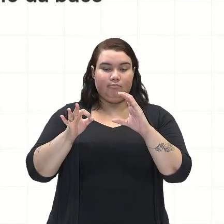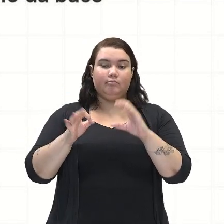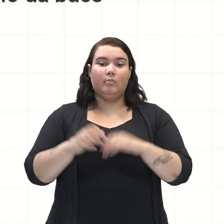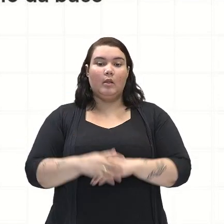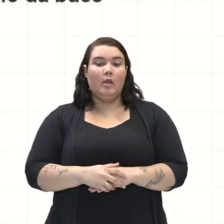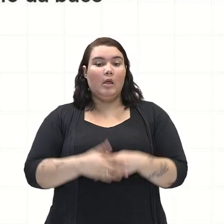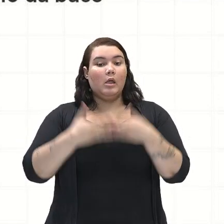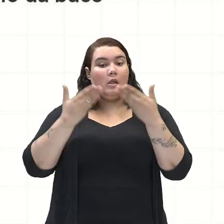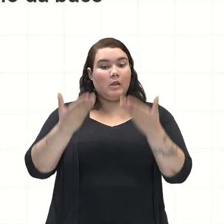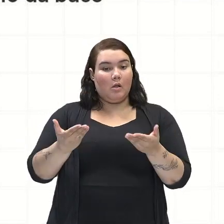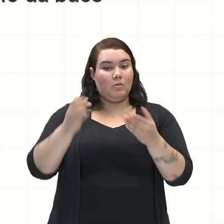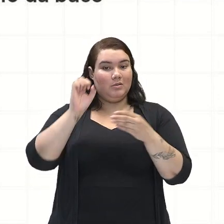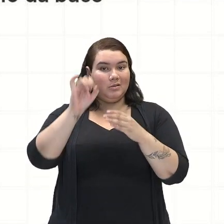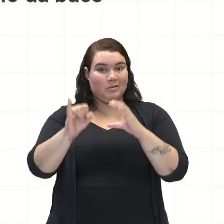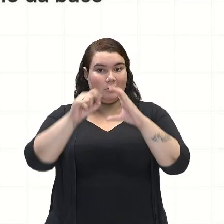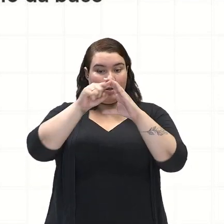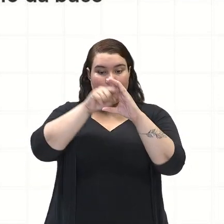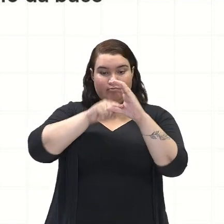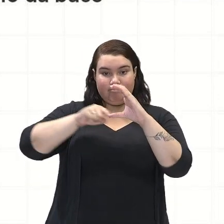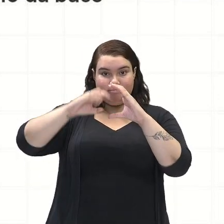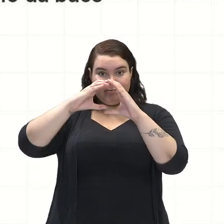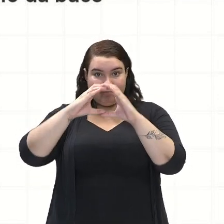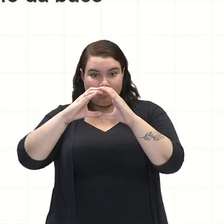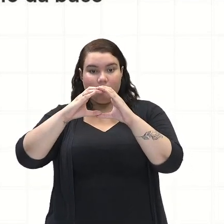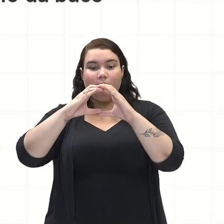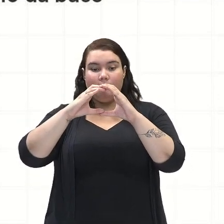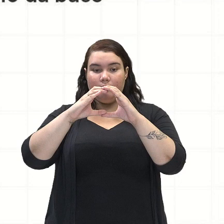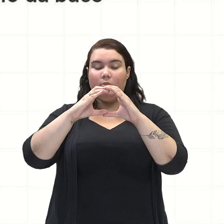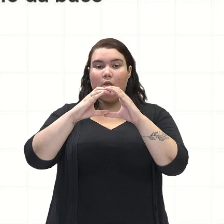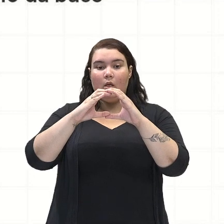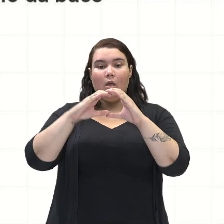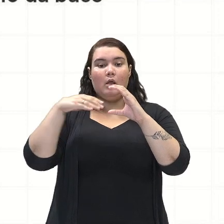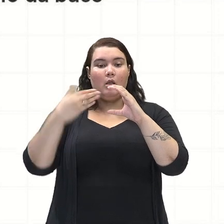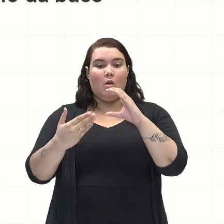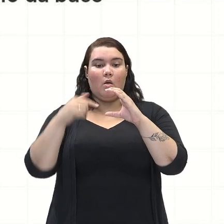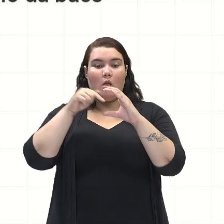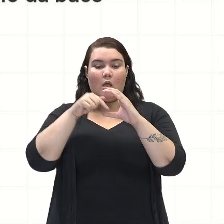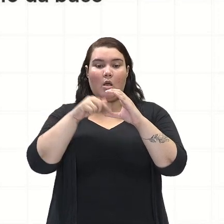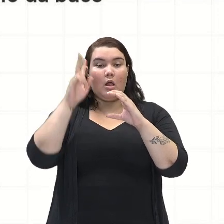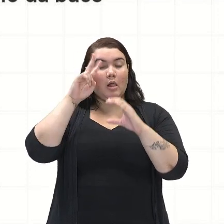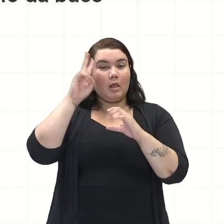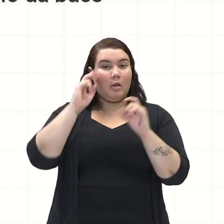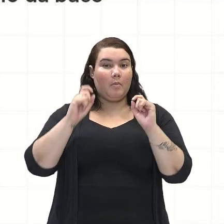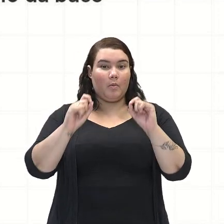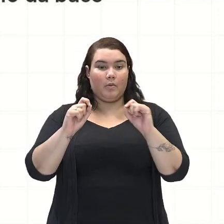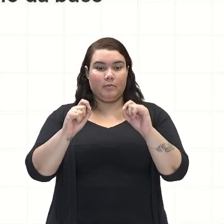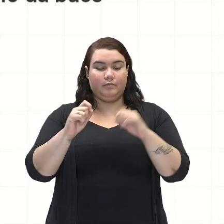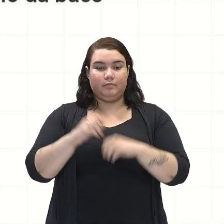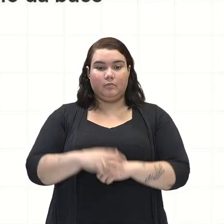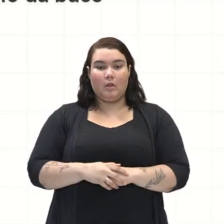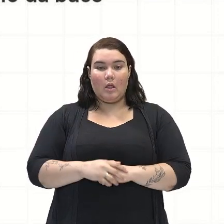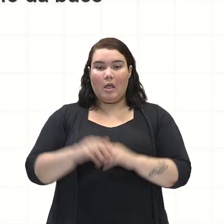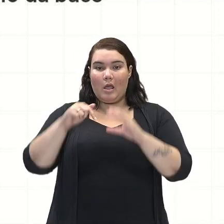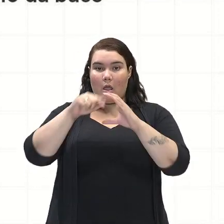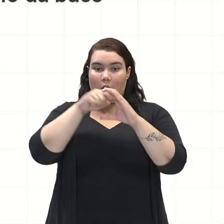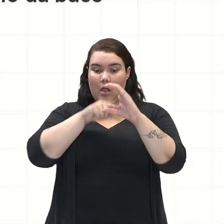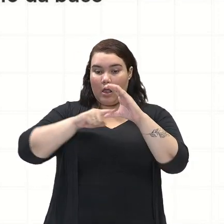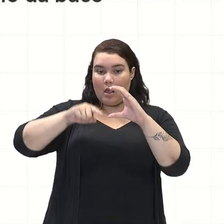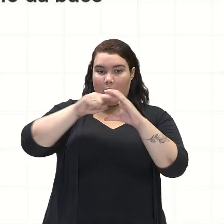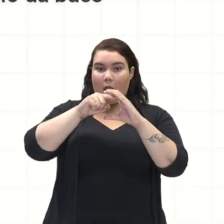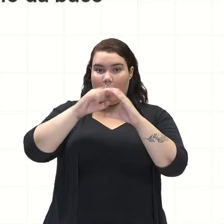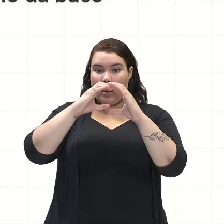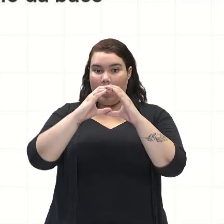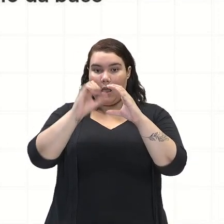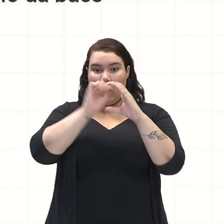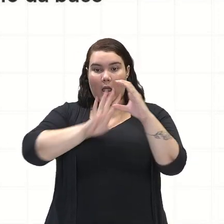Por ser um círculo, olha o adentro que nós temos aqui, ó. Relembrando, a área de um círculo de